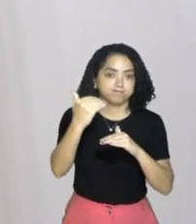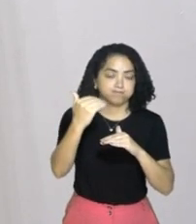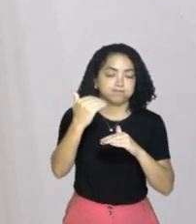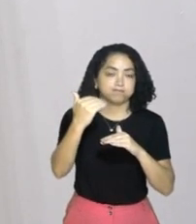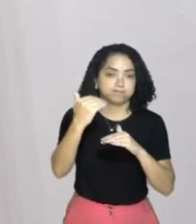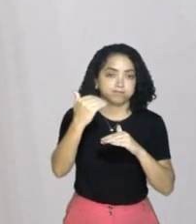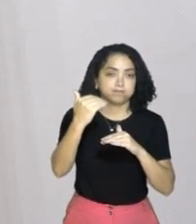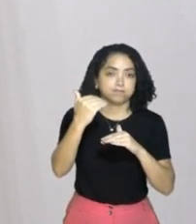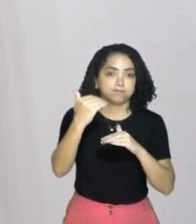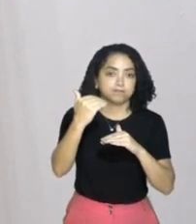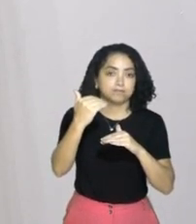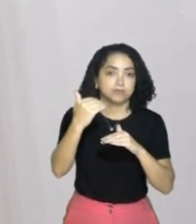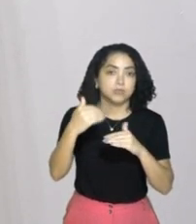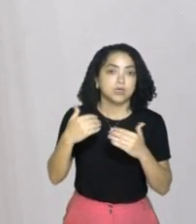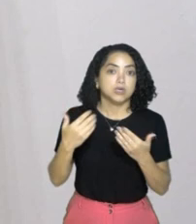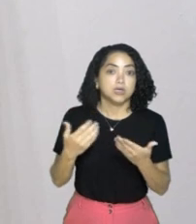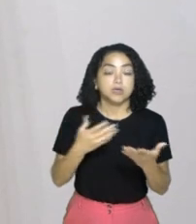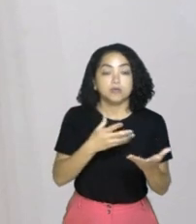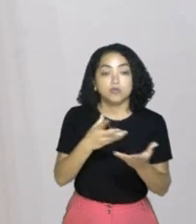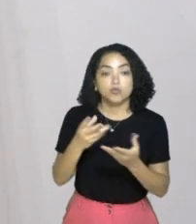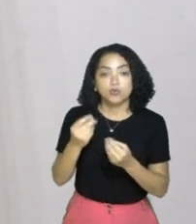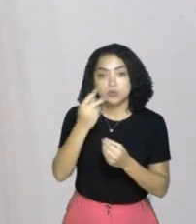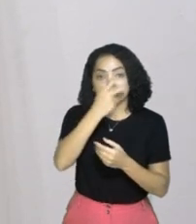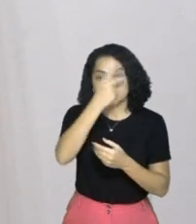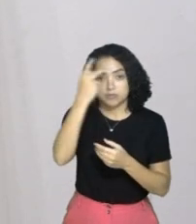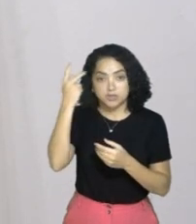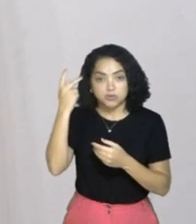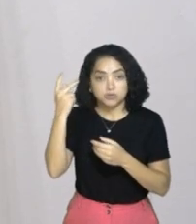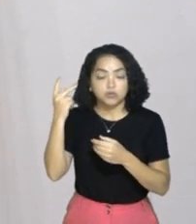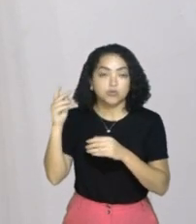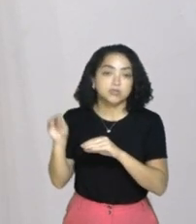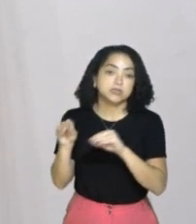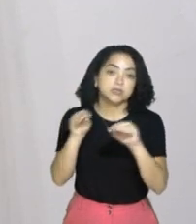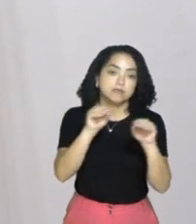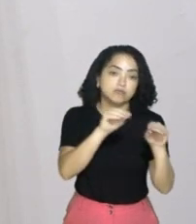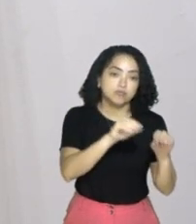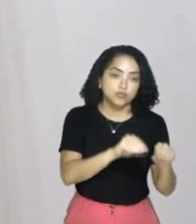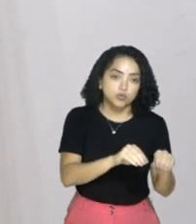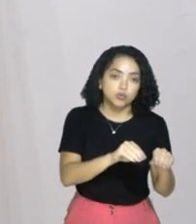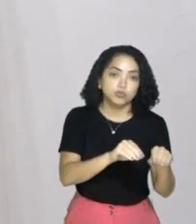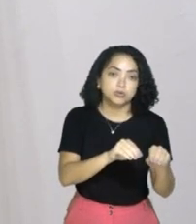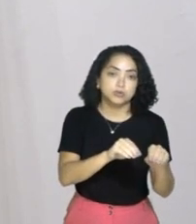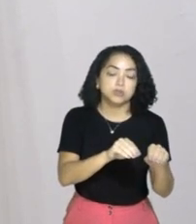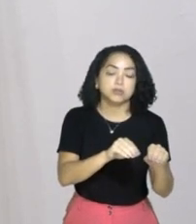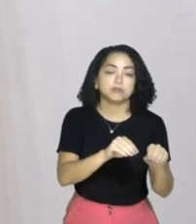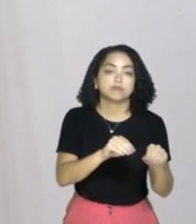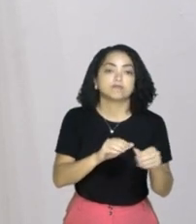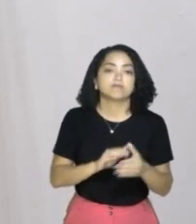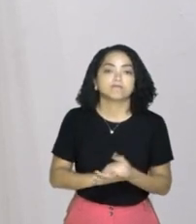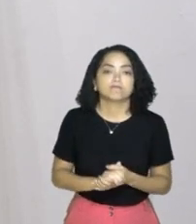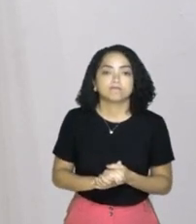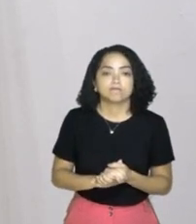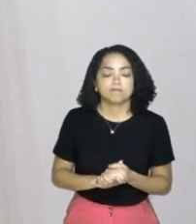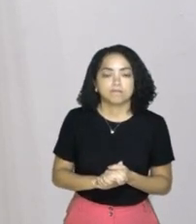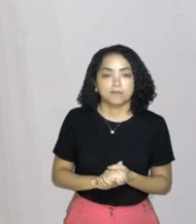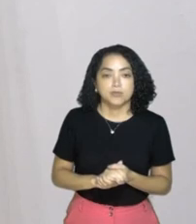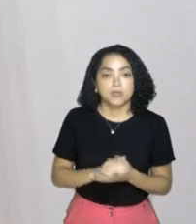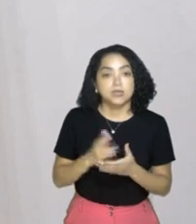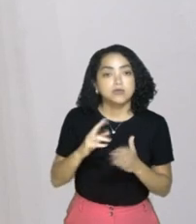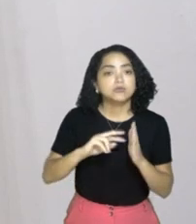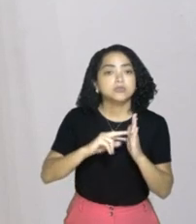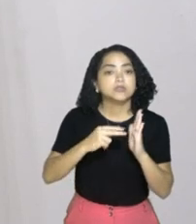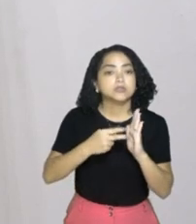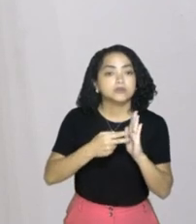e muitas pessoas estão vindo para o estado logo logo já estamos chegando a 8 milhões de pessoas em Santa Catarina isso quer dizer